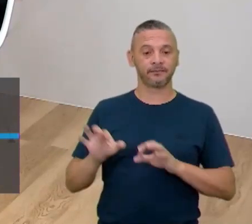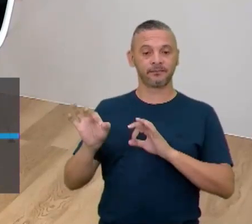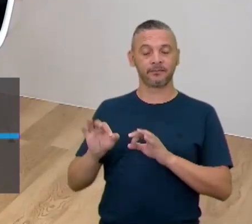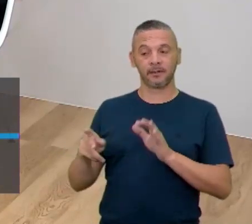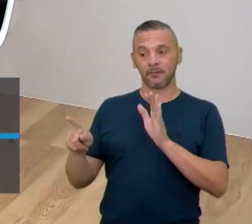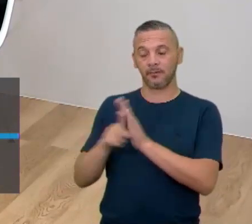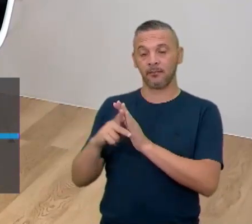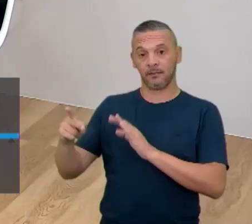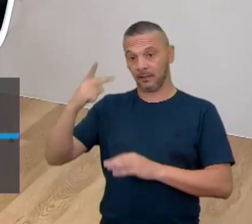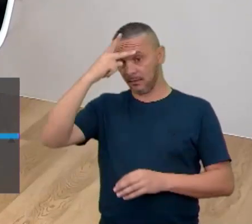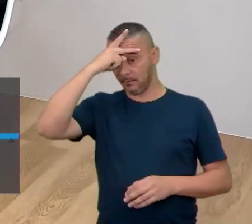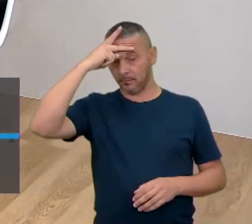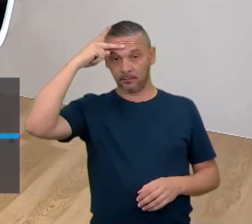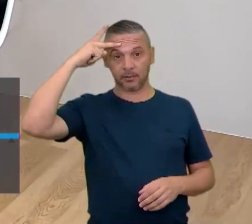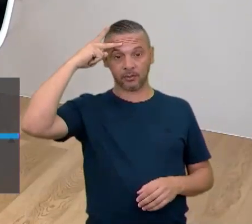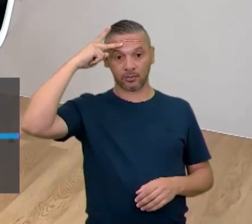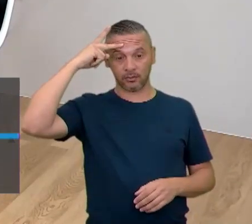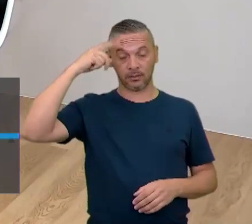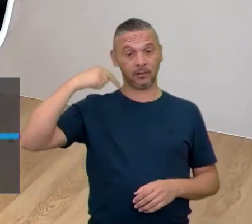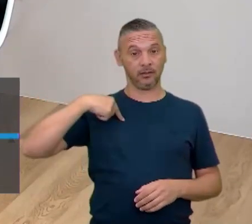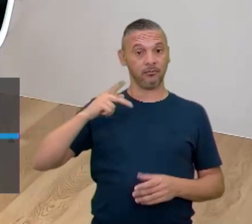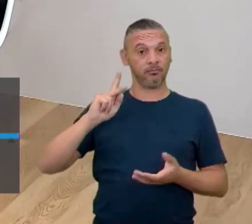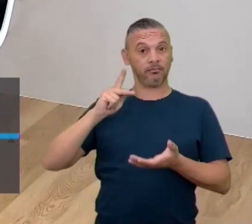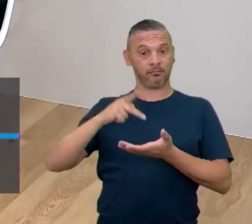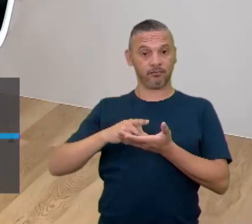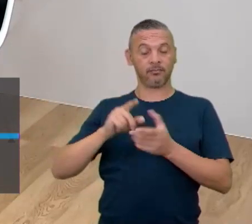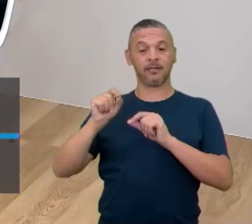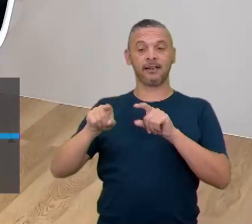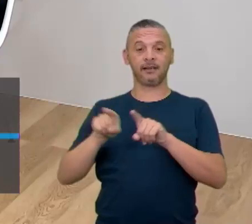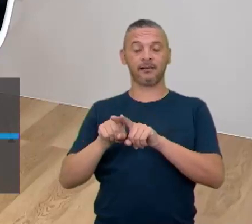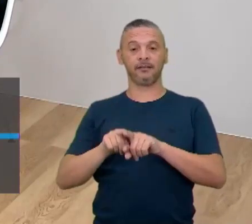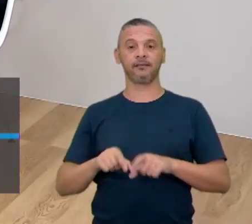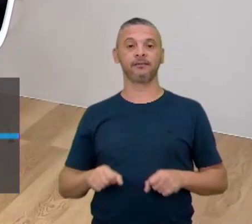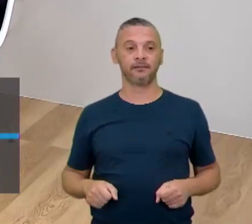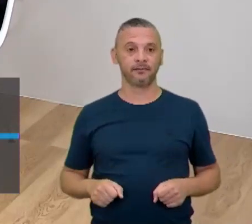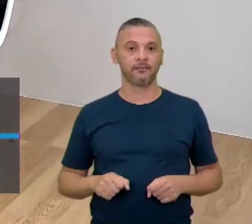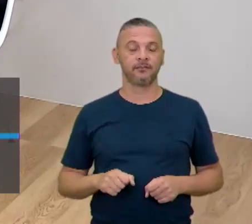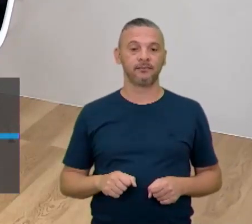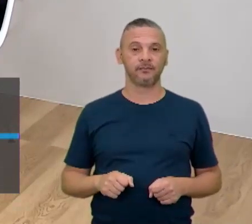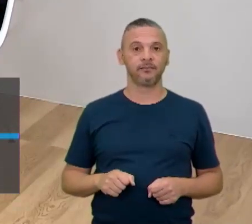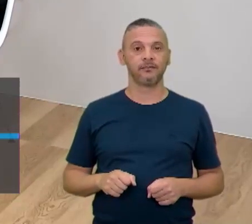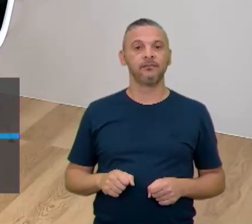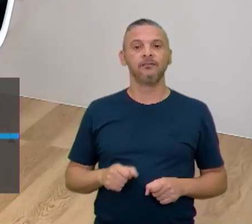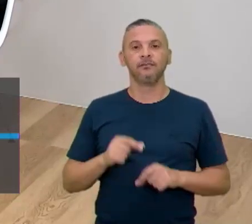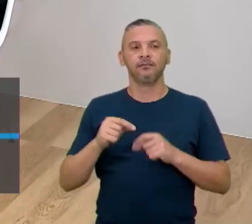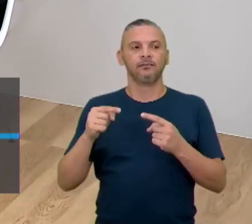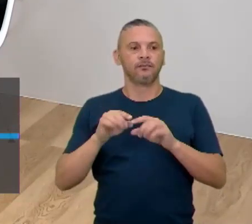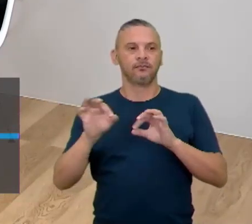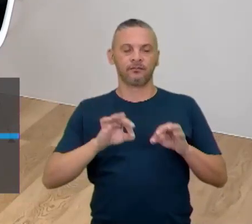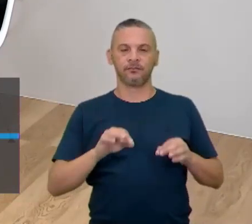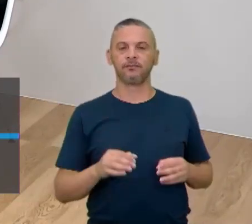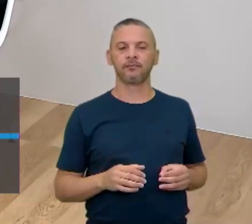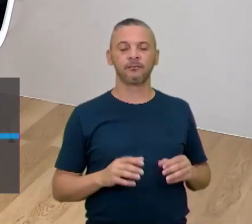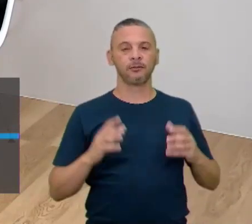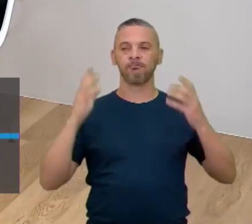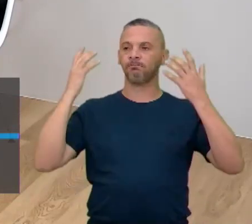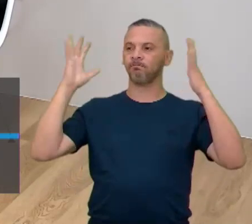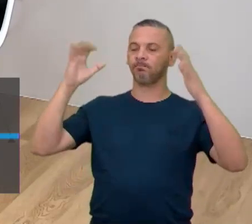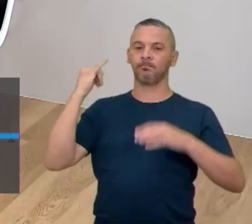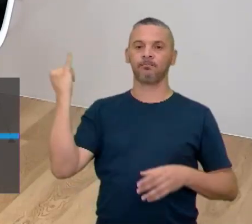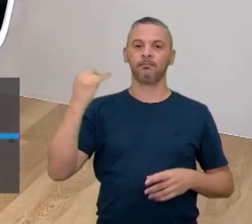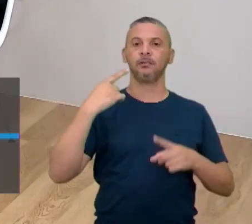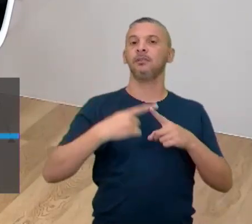pertencimento. E, gente, eu não estou exagerando, isso a salvou. E a gente precisa celebrar isso,